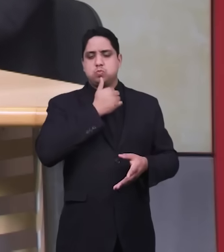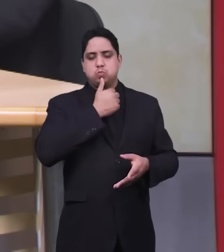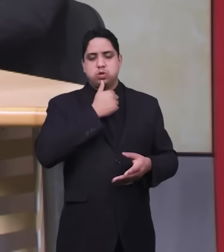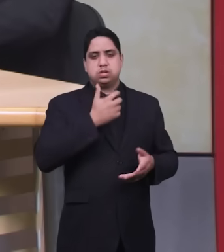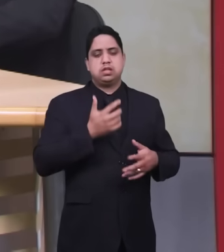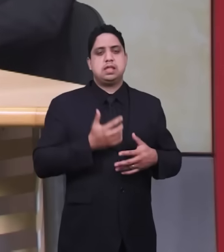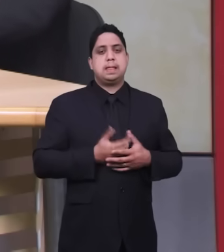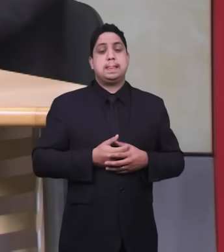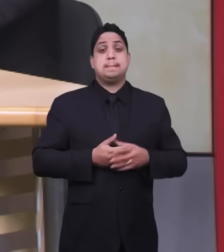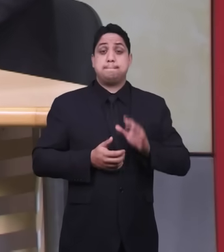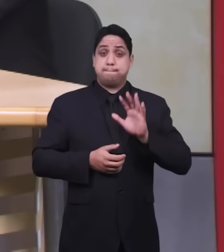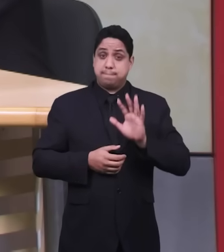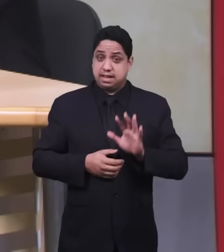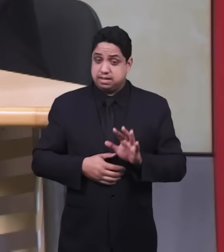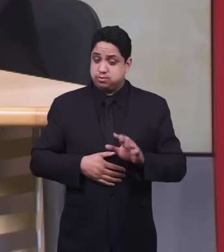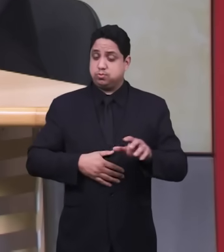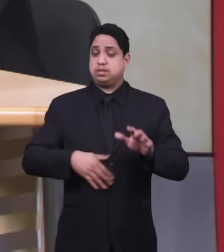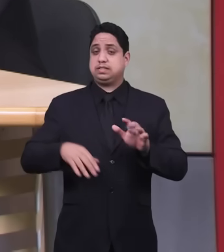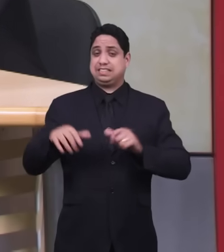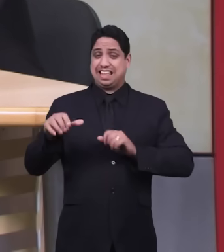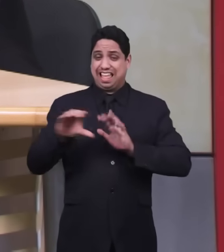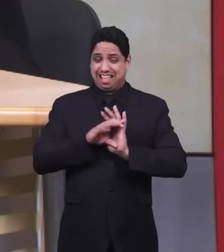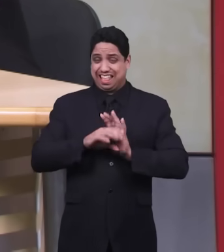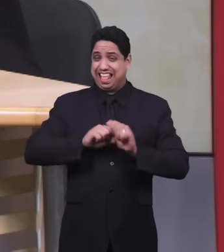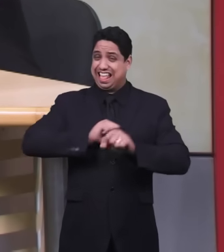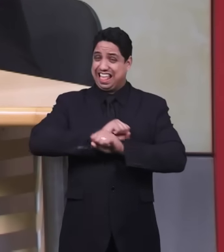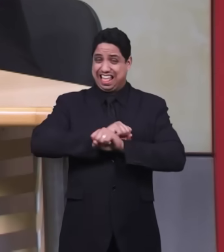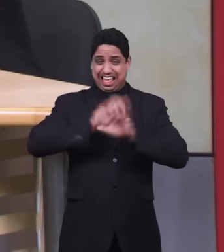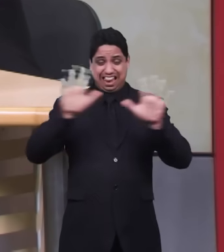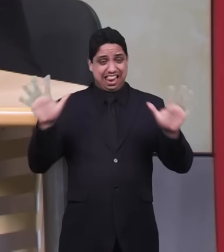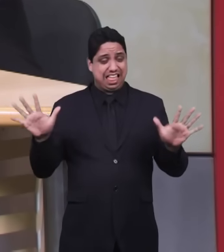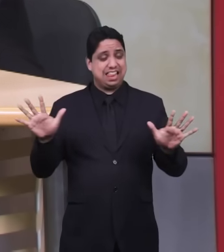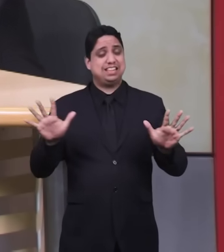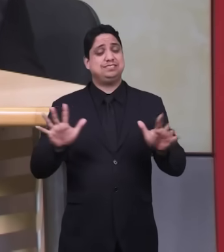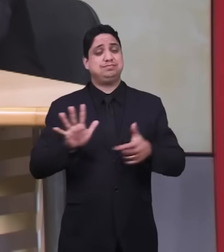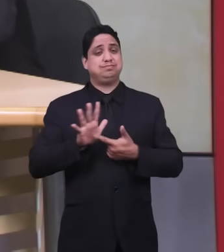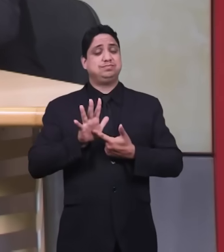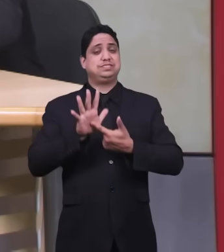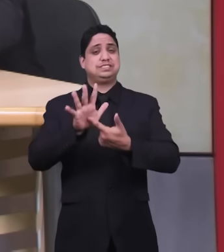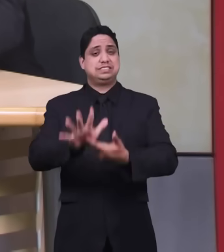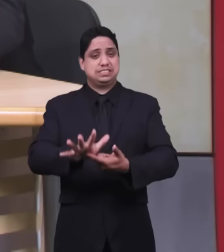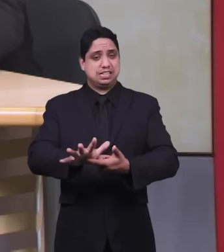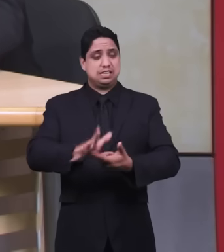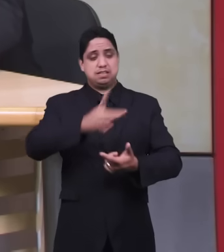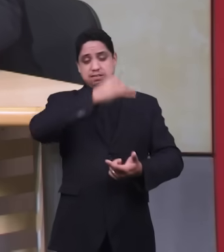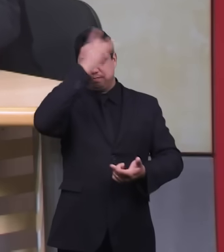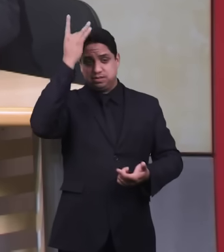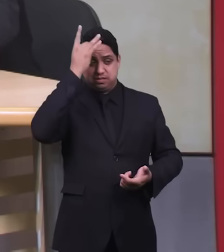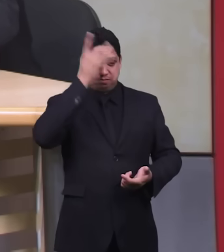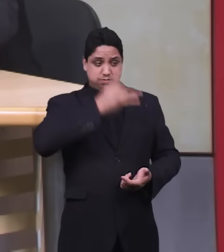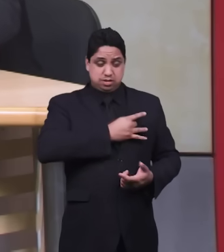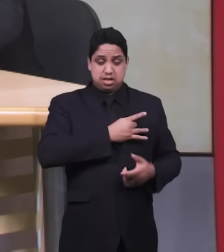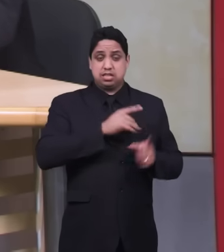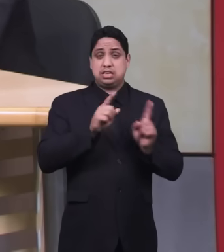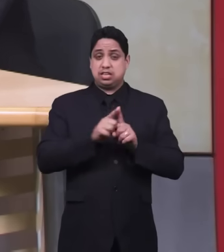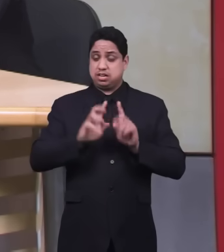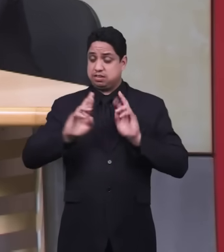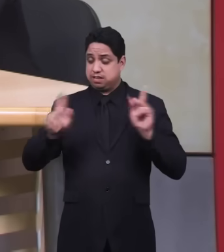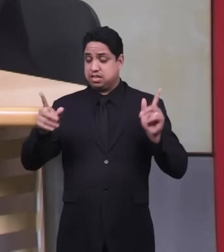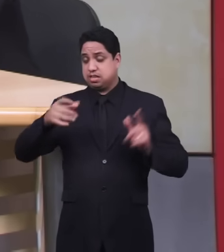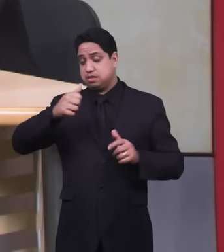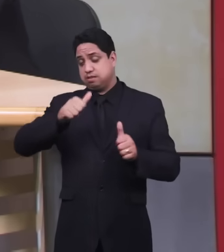discutir. Mas que esse capítulo é claro para mostrar batismo nas águas e batismo com o Espírito